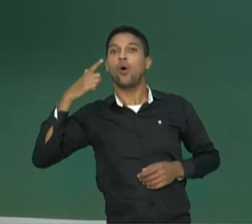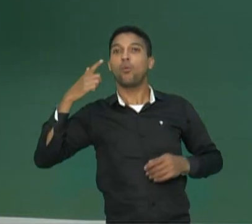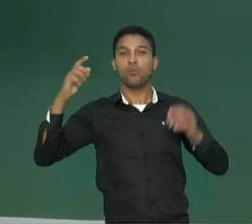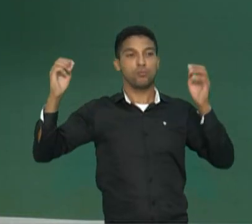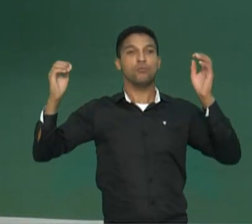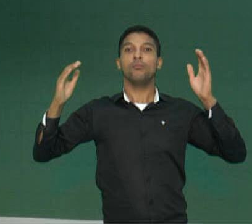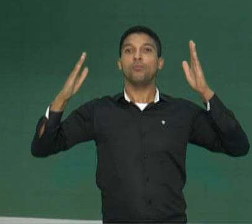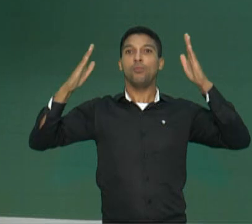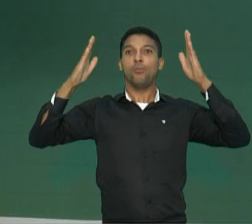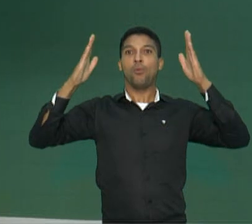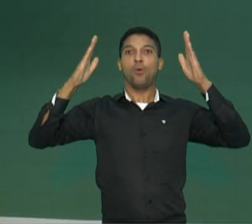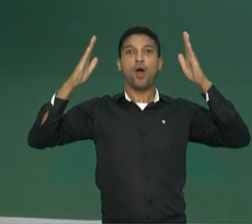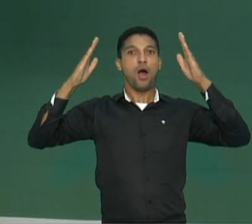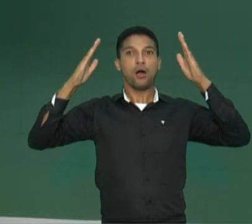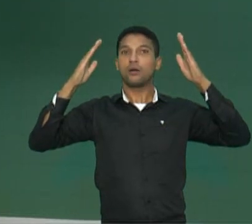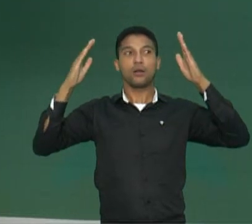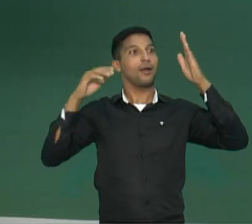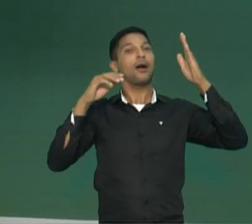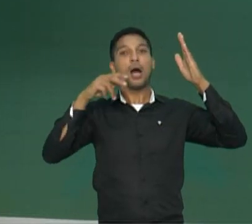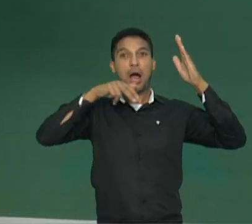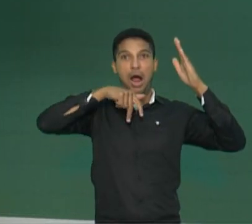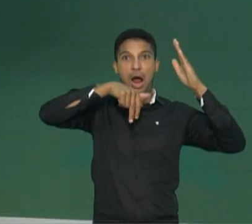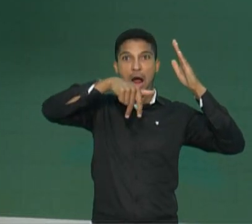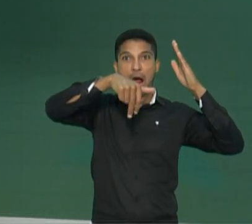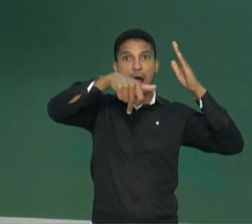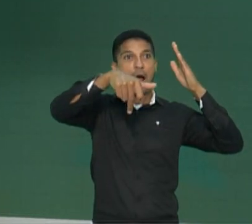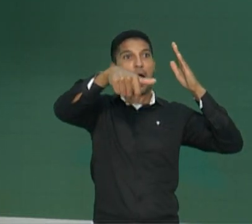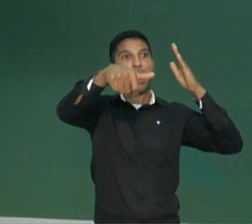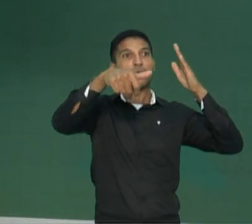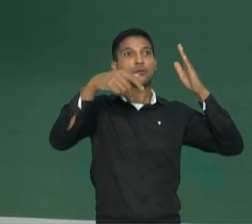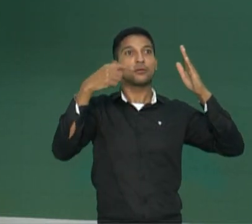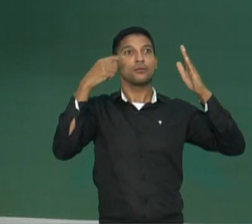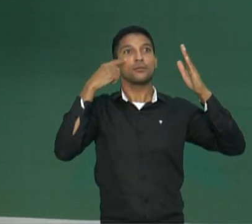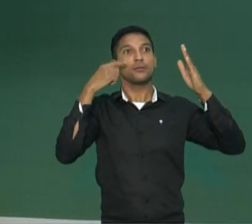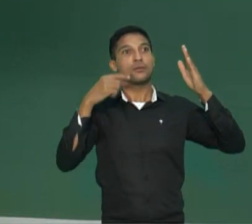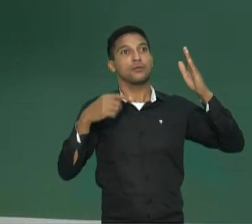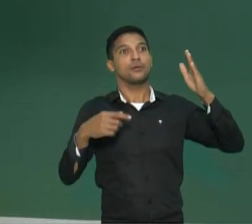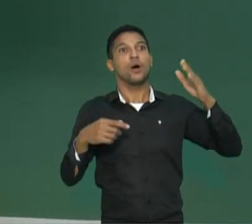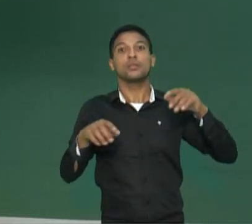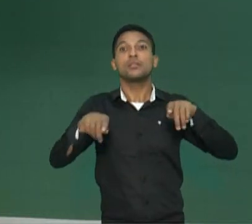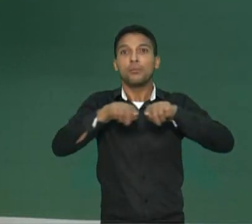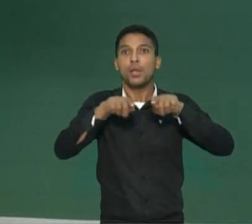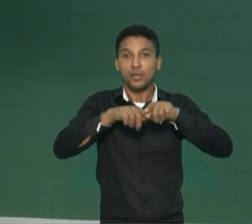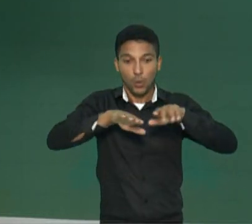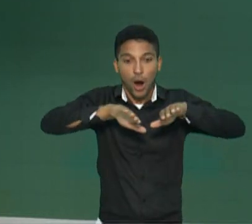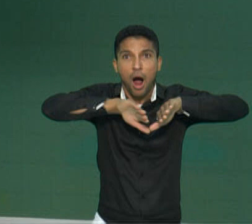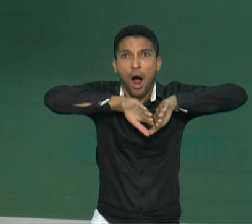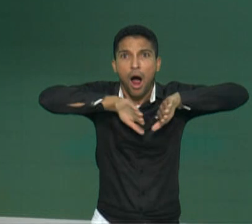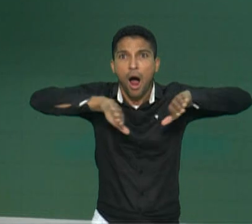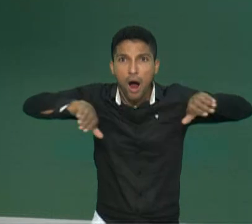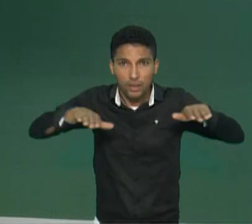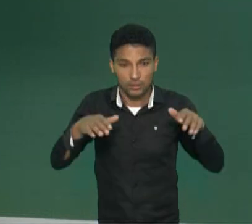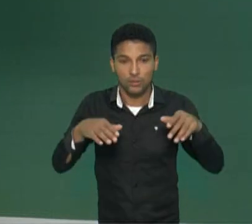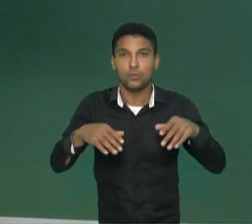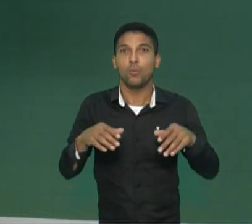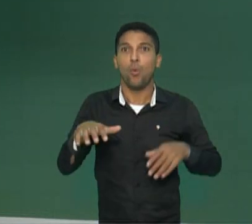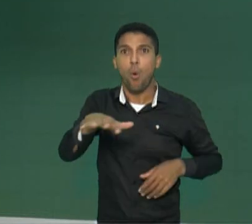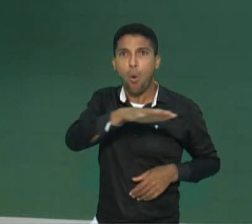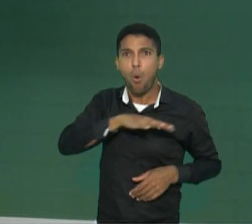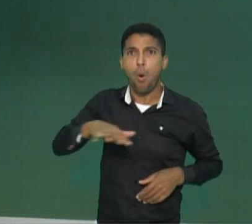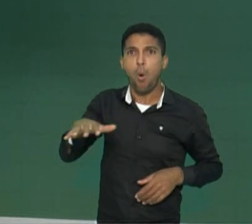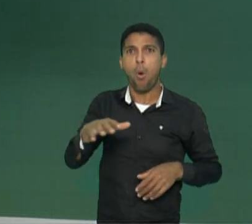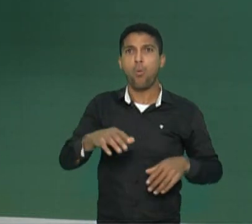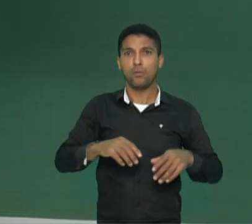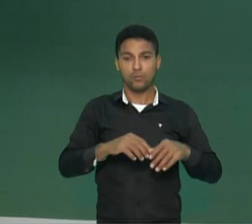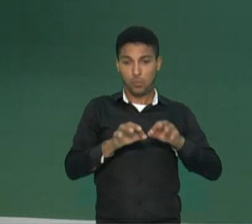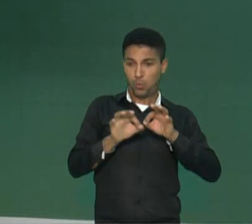de passeio, se você olhar. Você vê que a gente não vai observar tanta pintura, tanto afresco, a gente não vai ter nas igrejas góticas,